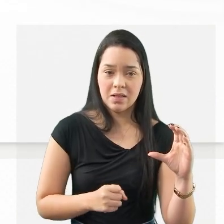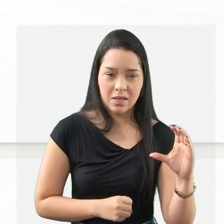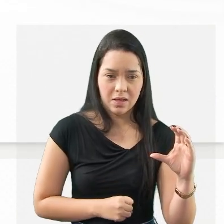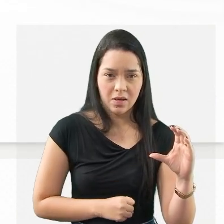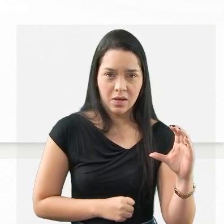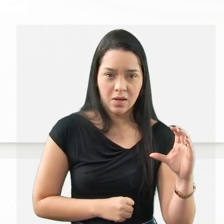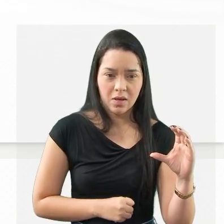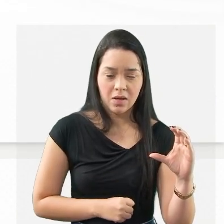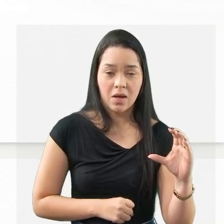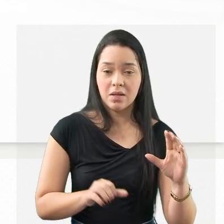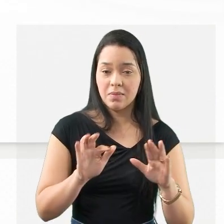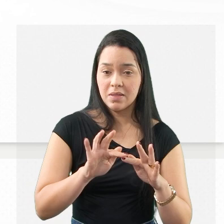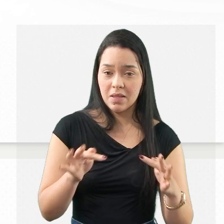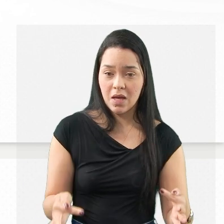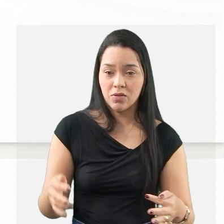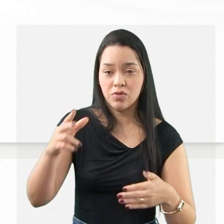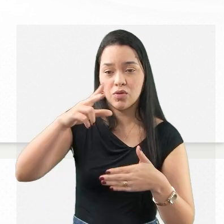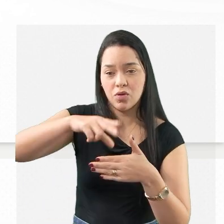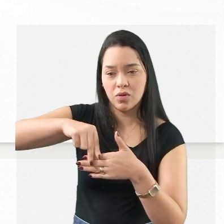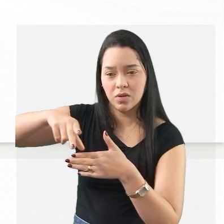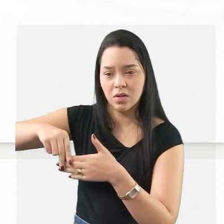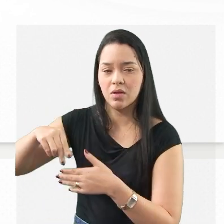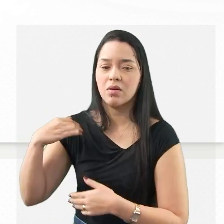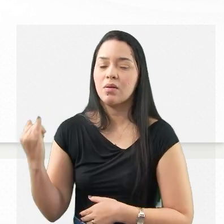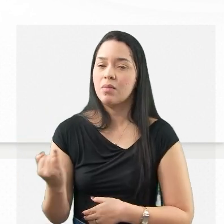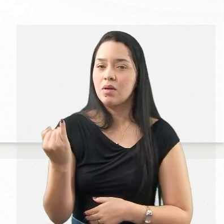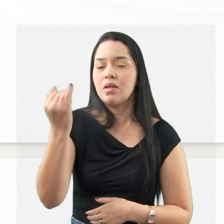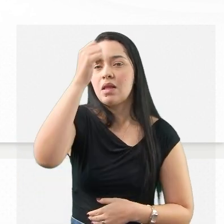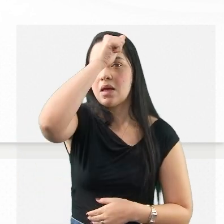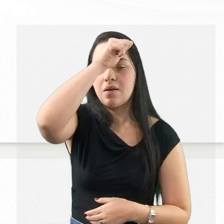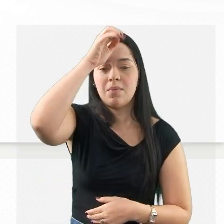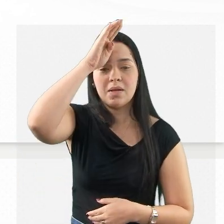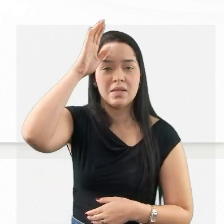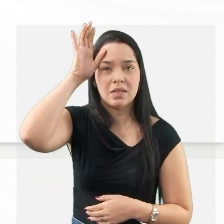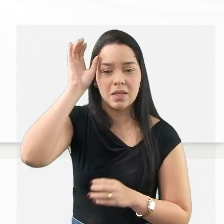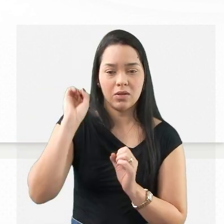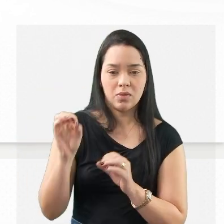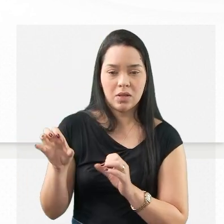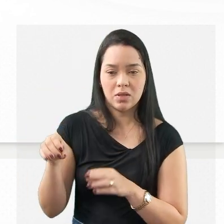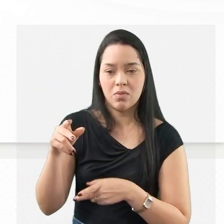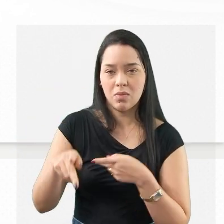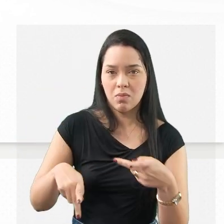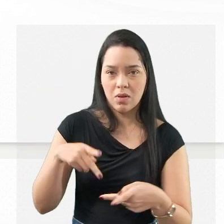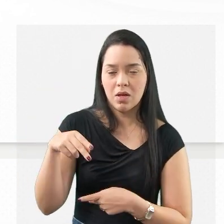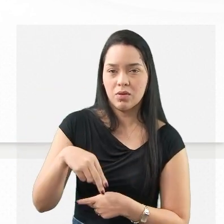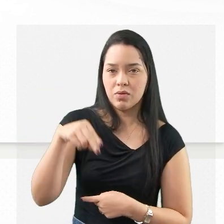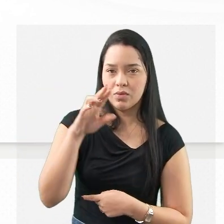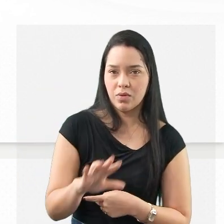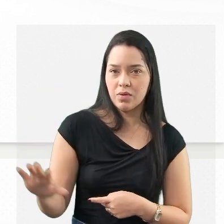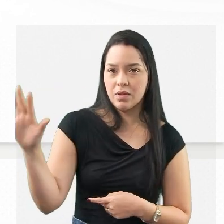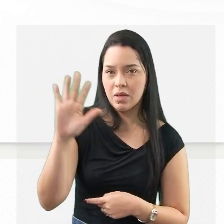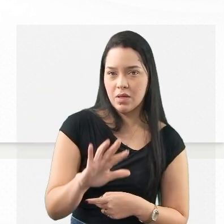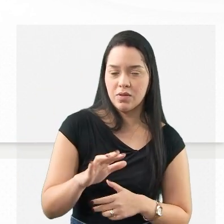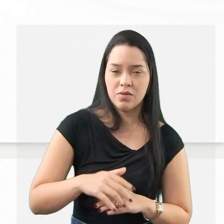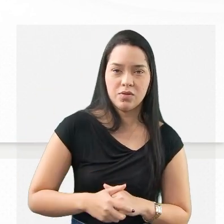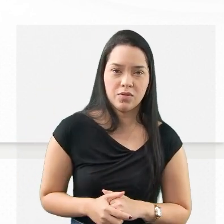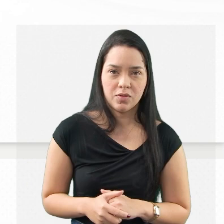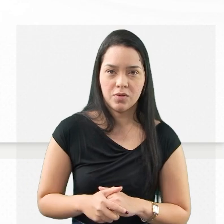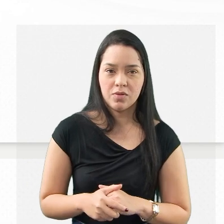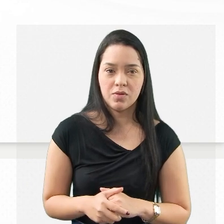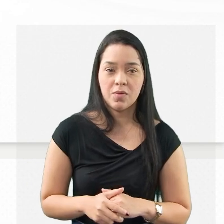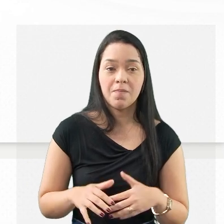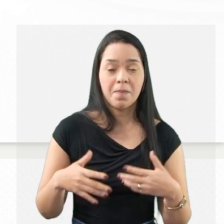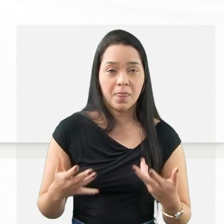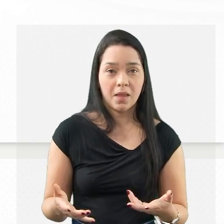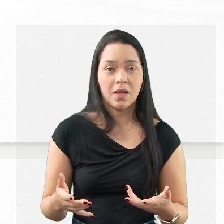seria o quê? Devido à sua simplicidade, os cordéis foram fundamentais na alfabetização e educação popular no Nordeste, né? Que é o nosso gabarito.